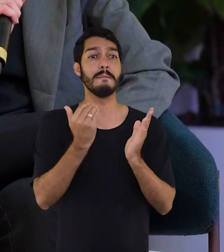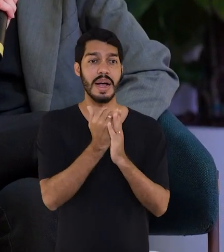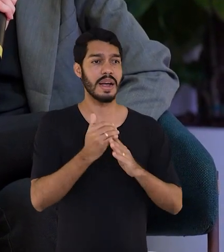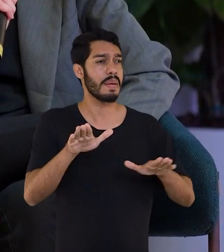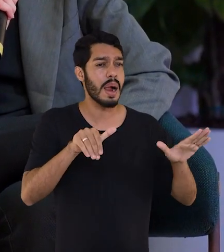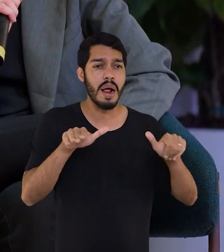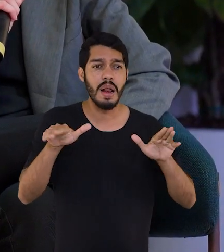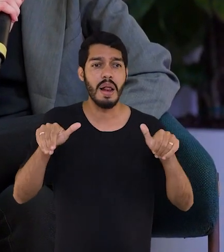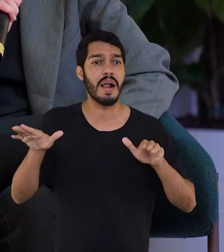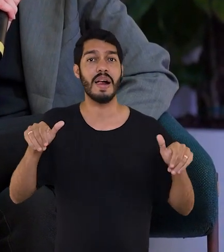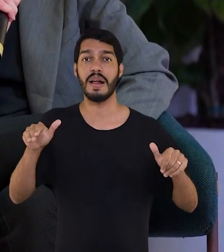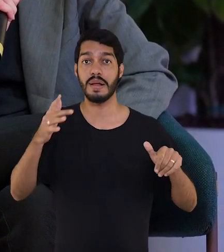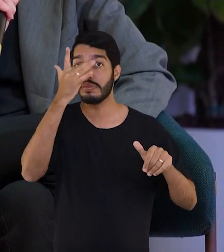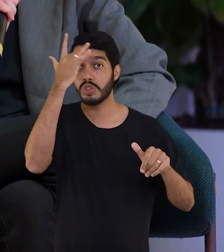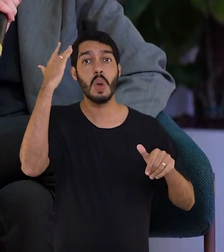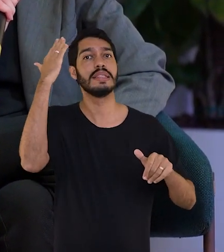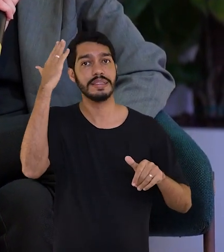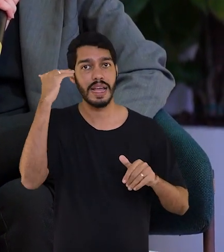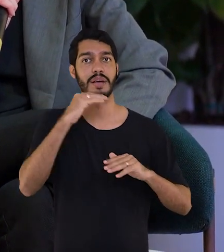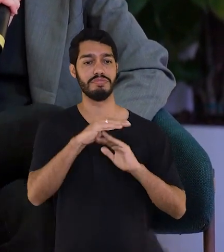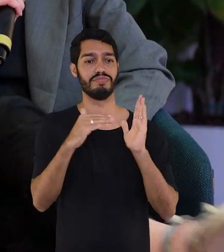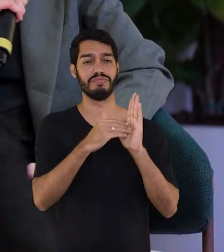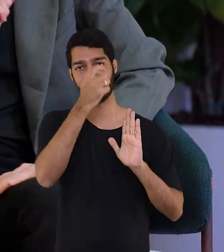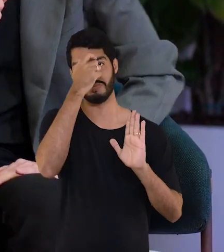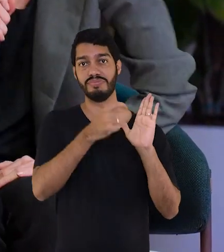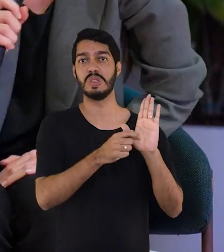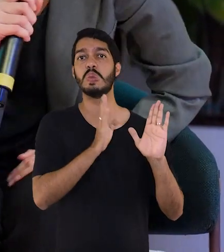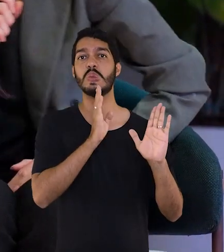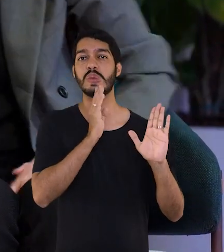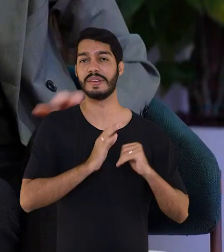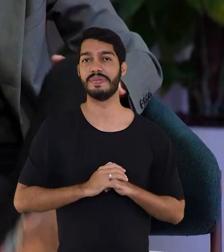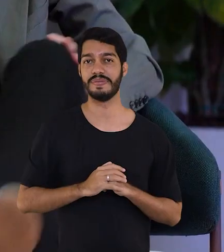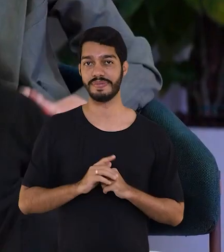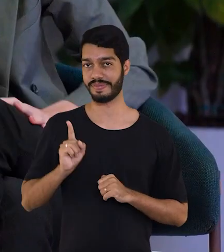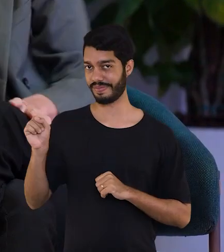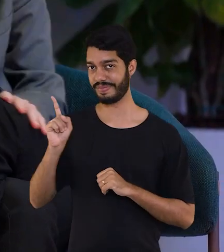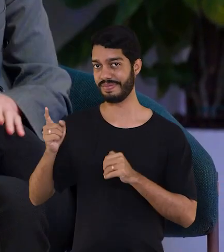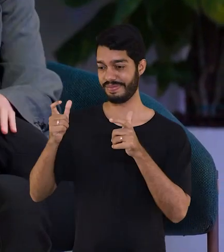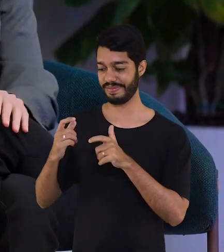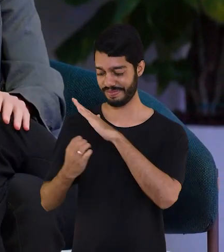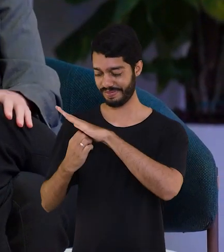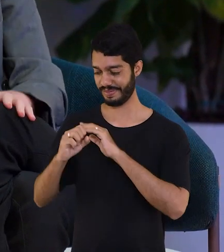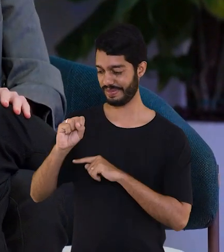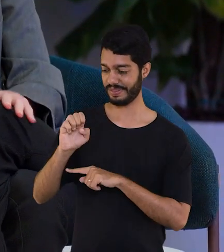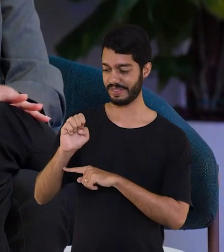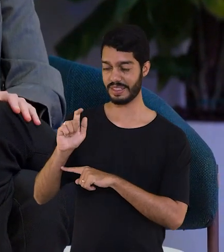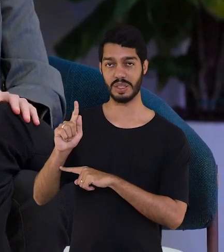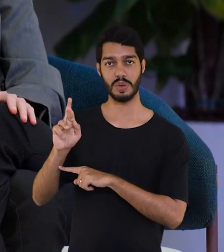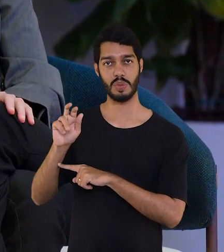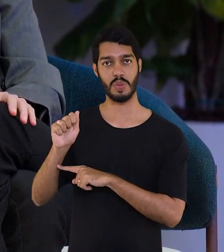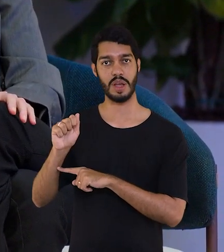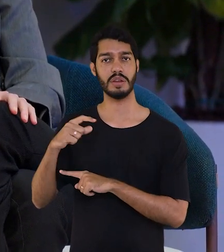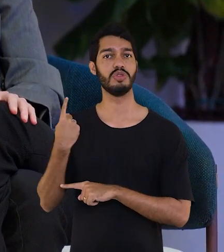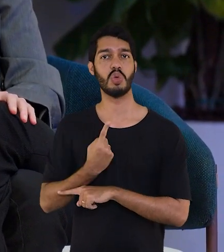Precisa de mais publicitários. Mais publicitários e publicitários que entendem da coisa inteira. Então, uma coisa que a gente está fazendo na Segura, que é diferente do que a